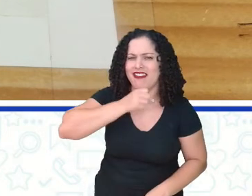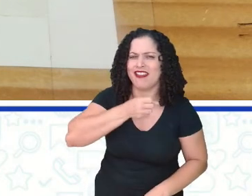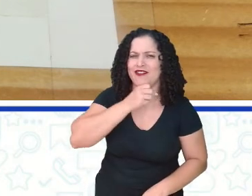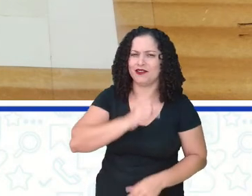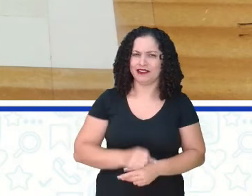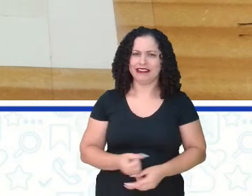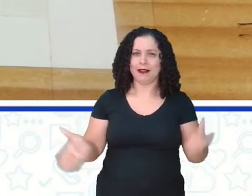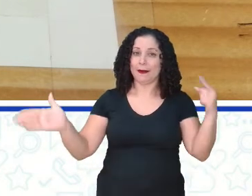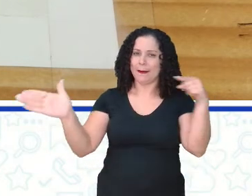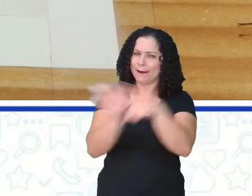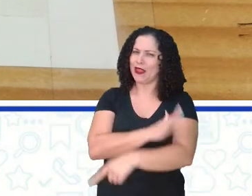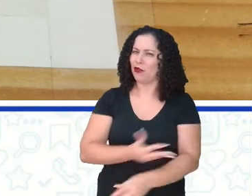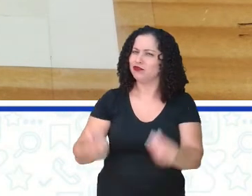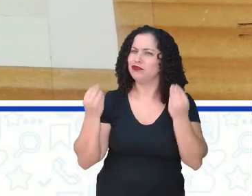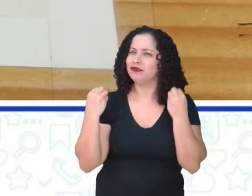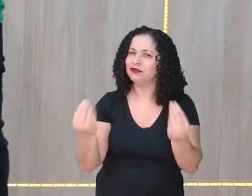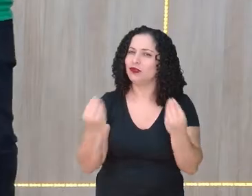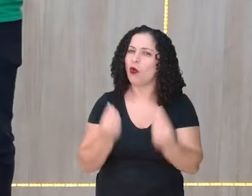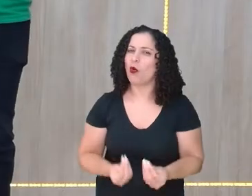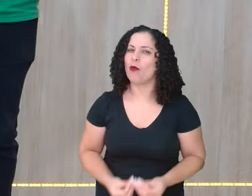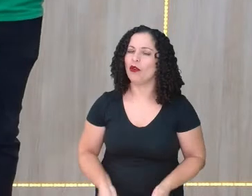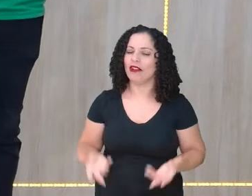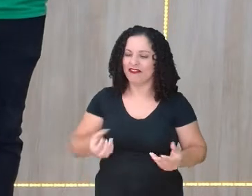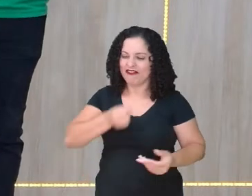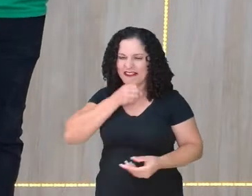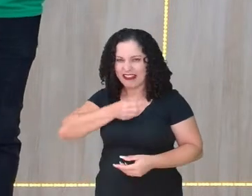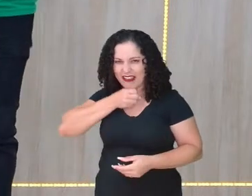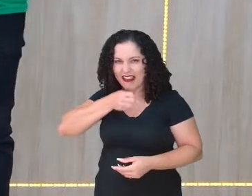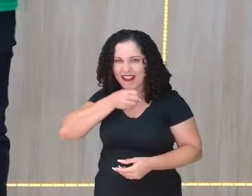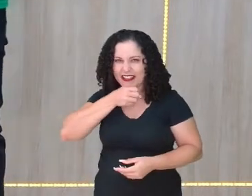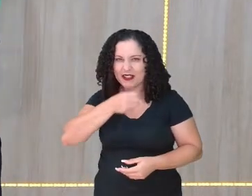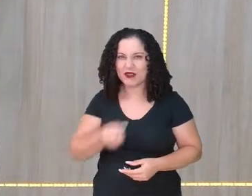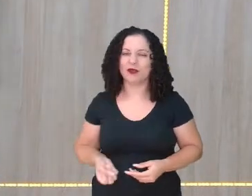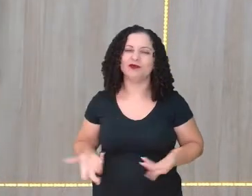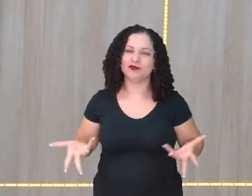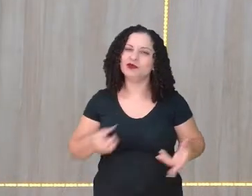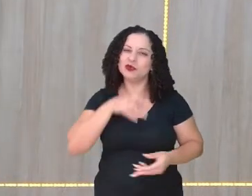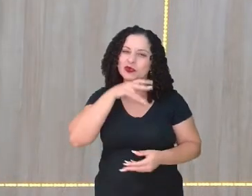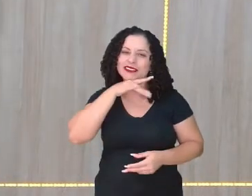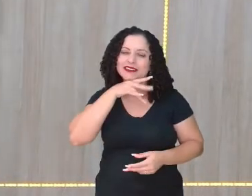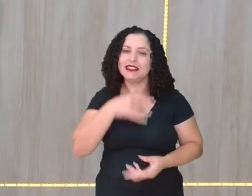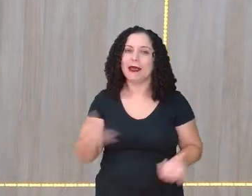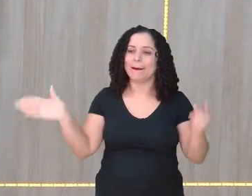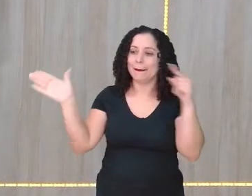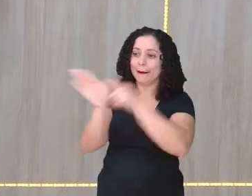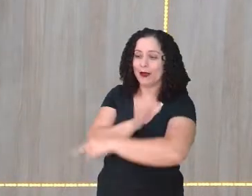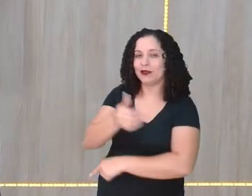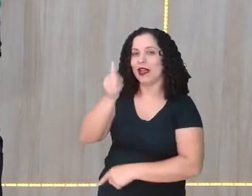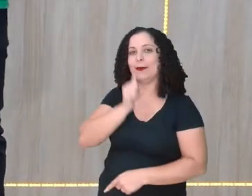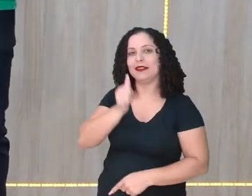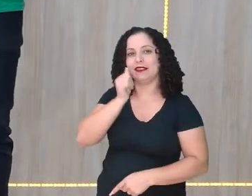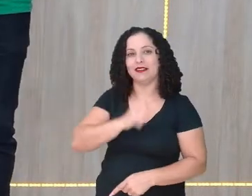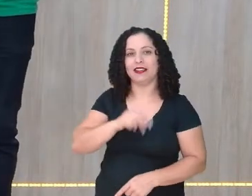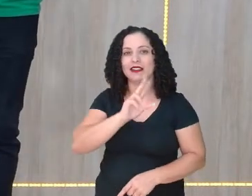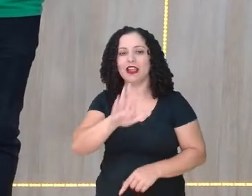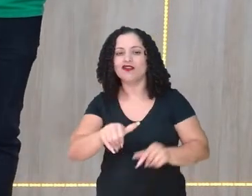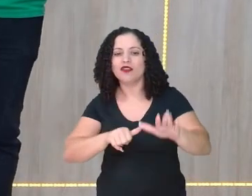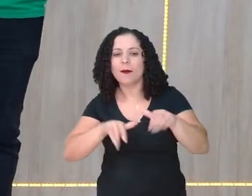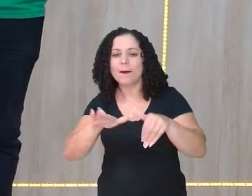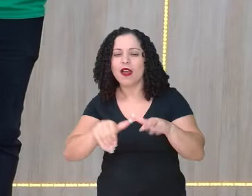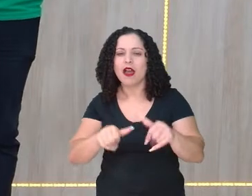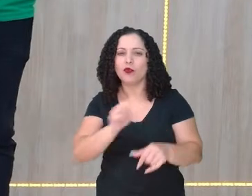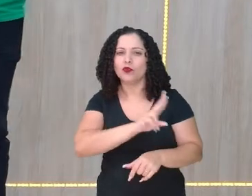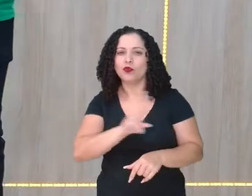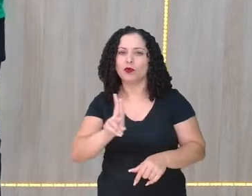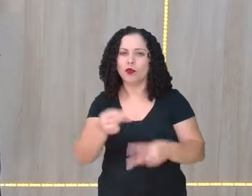que pergunta quão velho? Aqui é bem ofensivo, né? Eu pergunto ali uma menina, eu vou fazer a chamada e eu